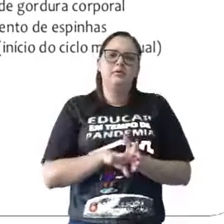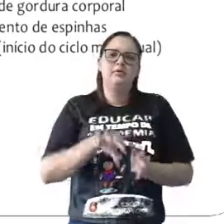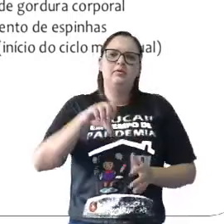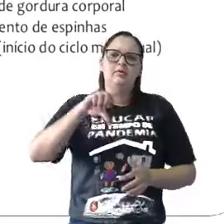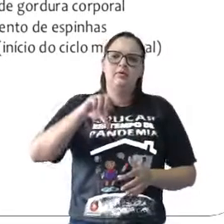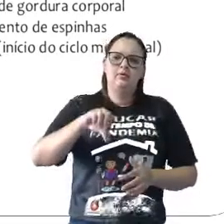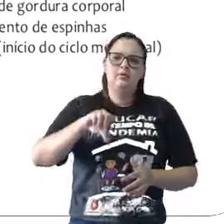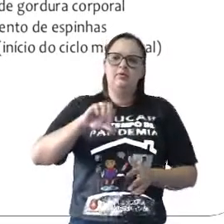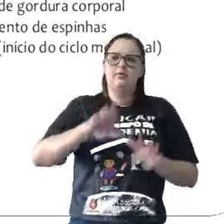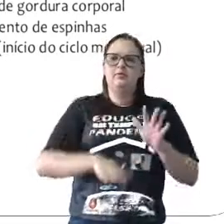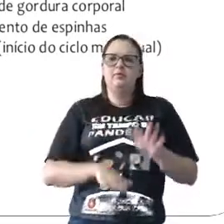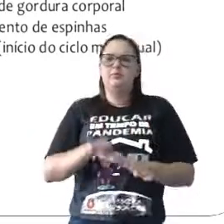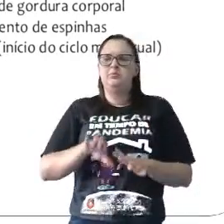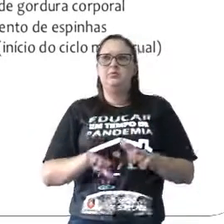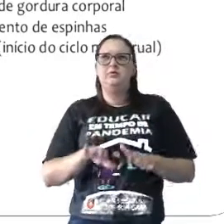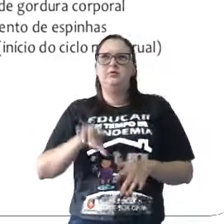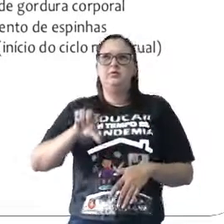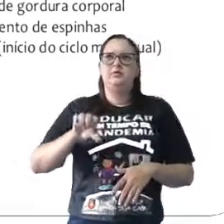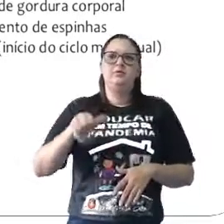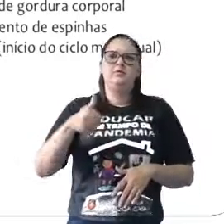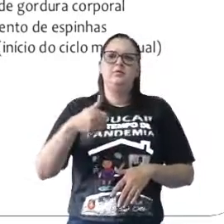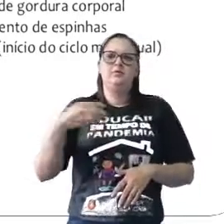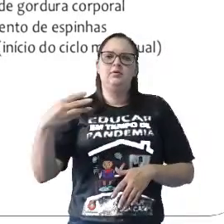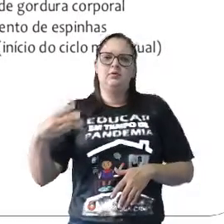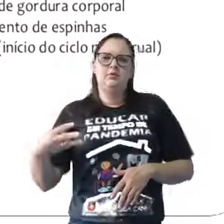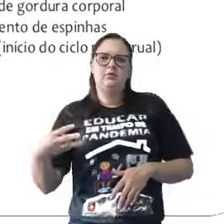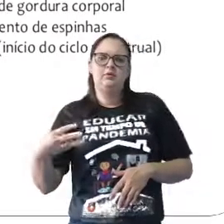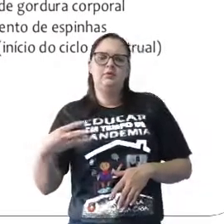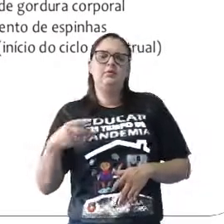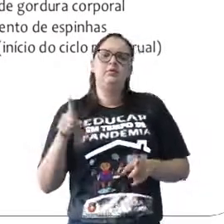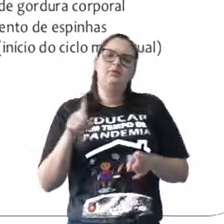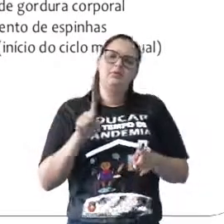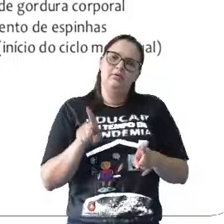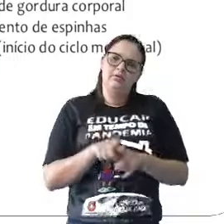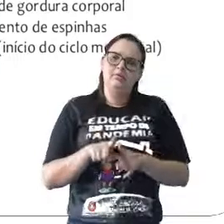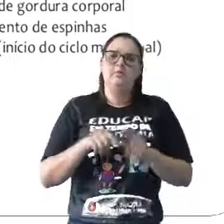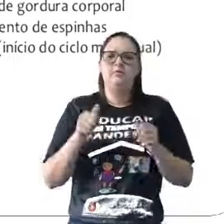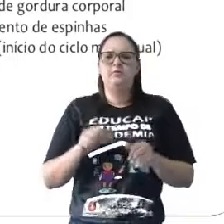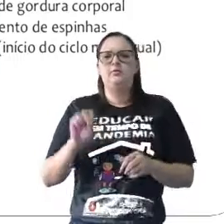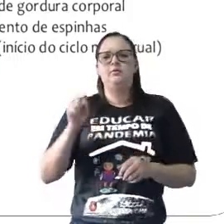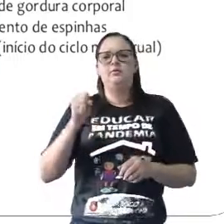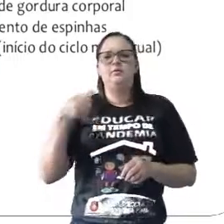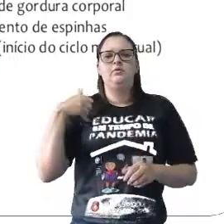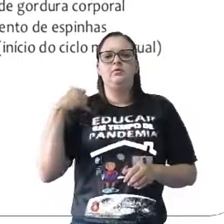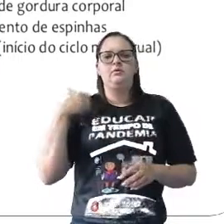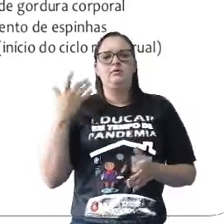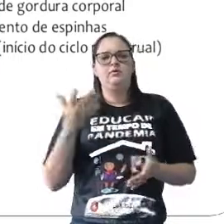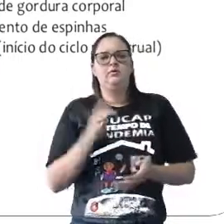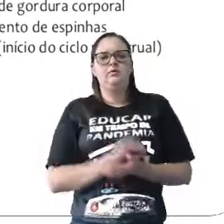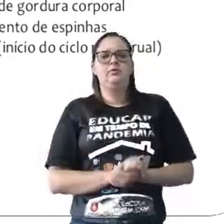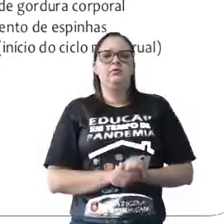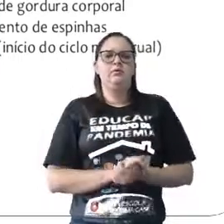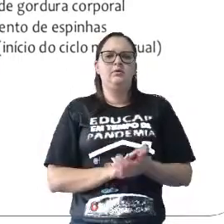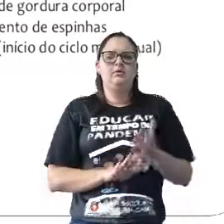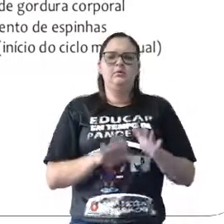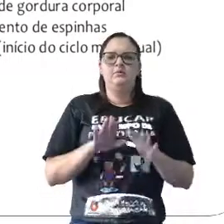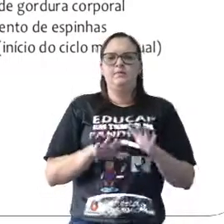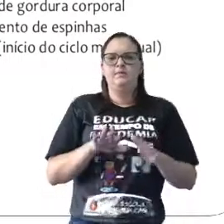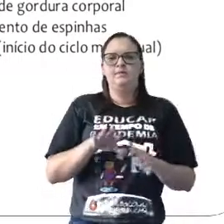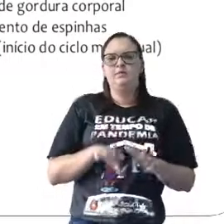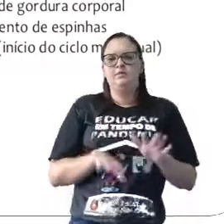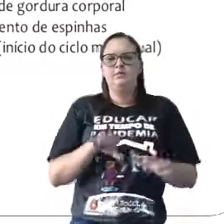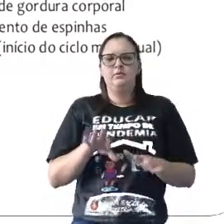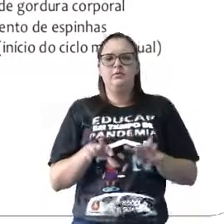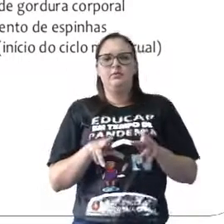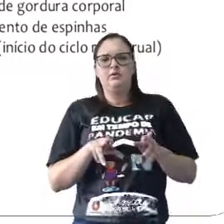9 e 13 anos, mas tem meninos que podem começar com 8 anos, tá? E aí ocorre bem parecido com o